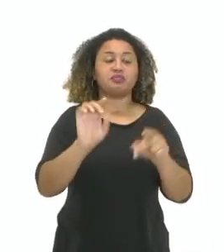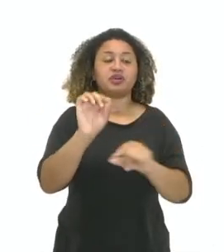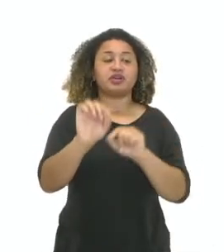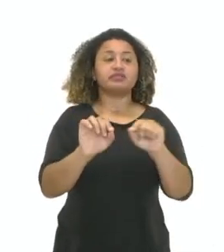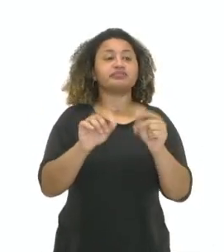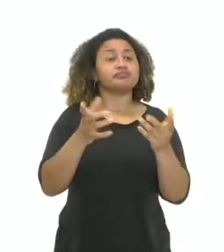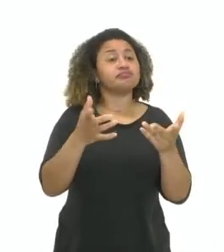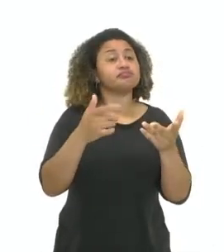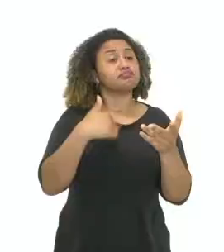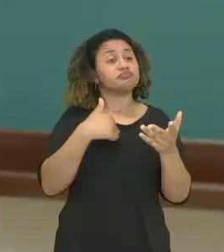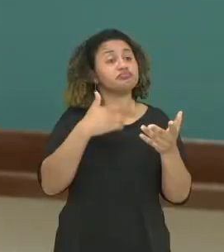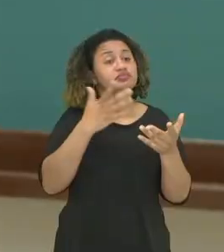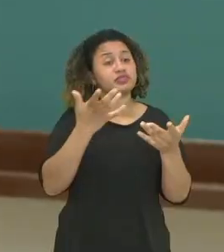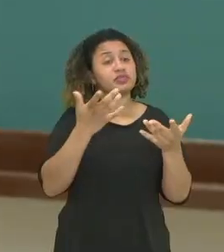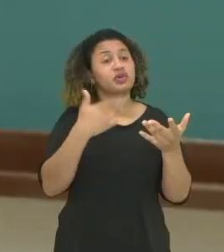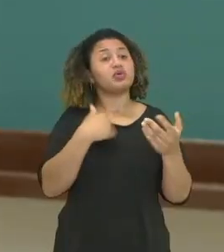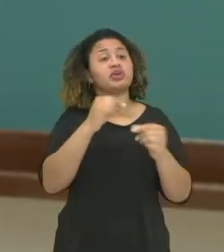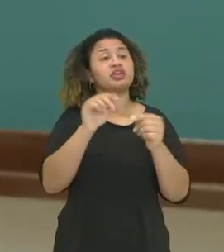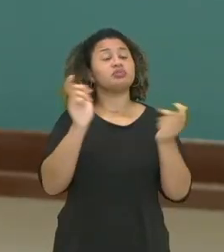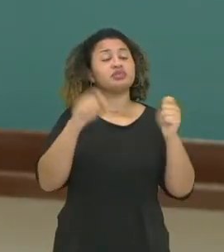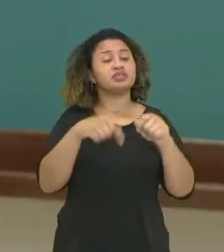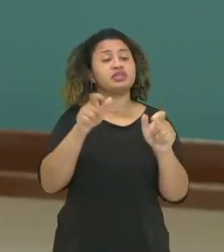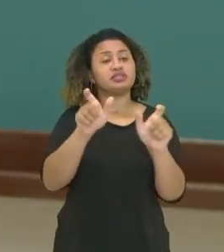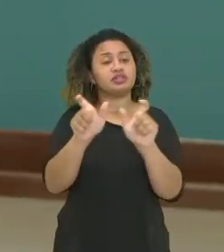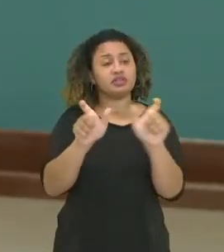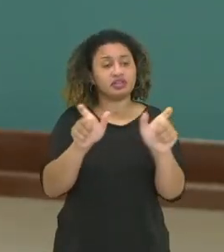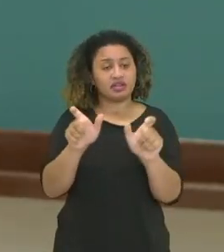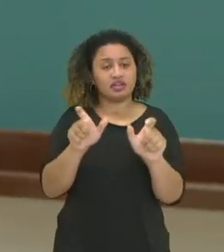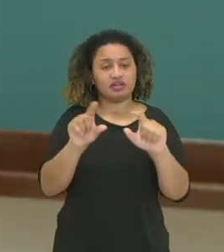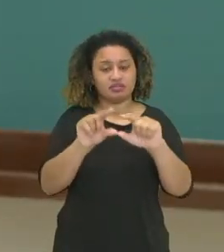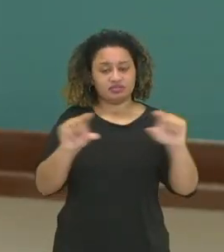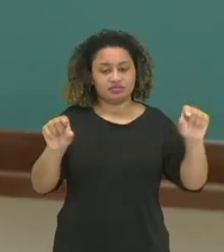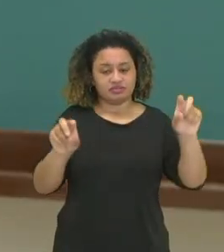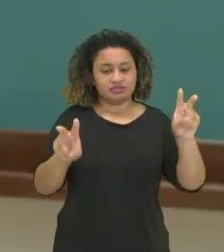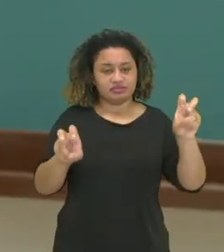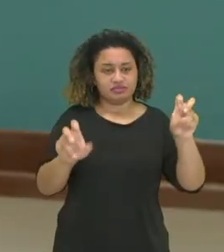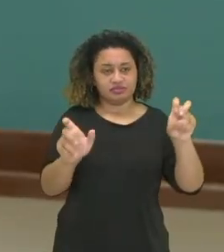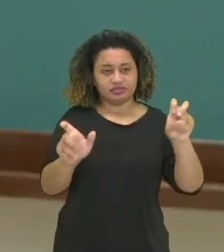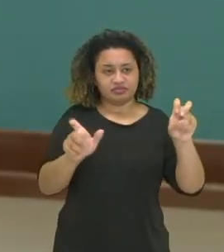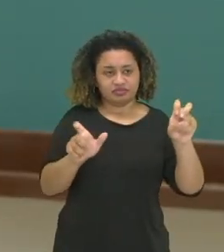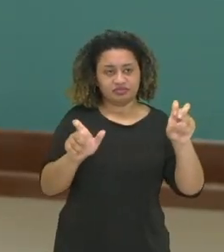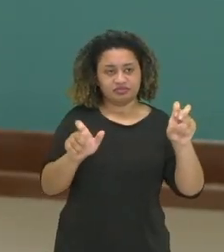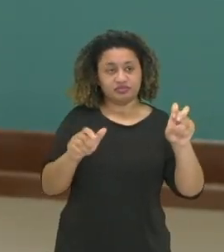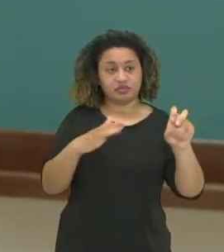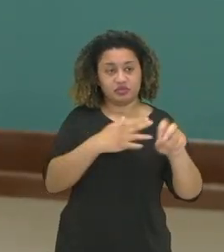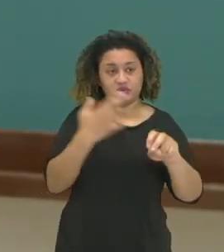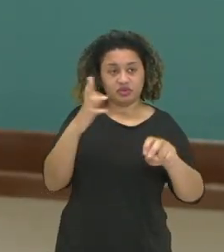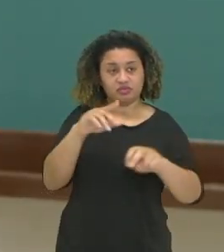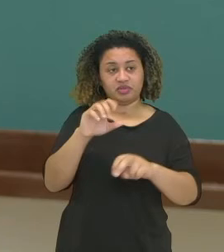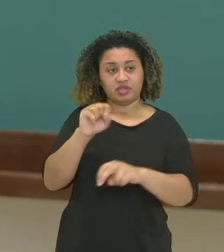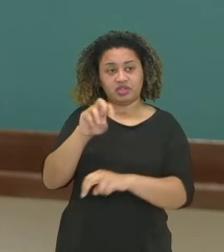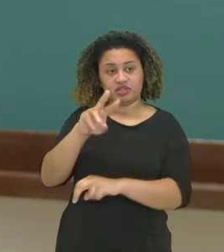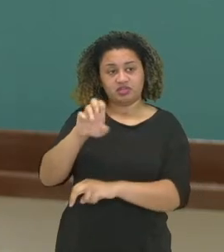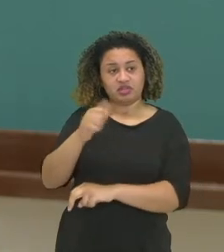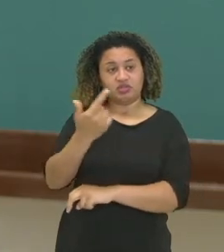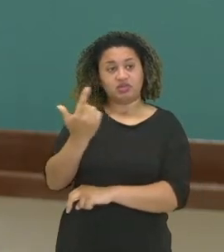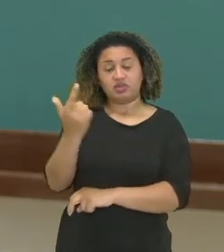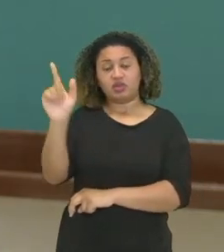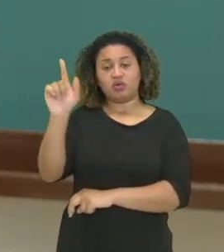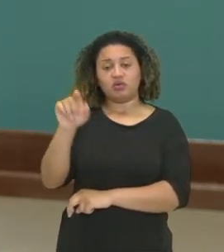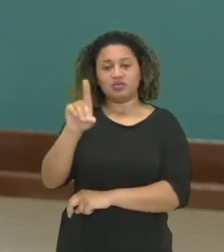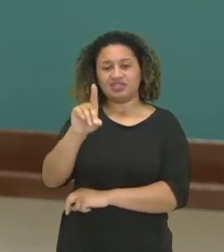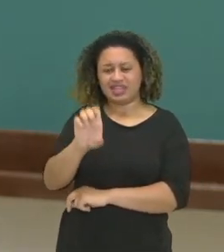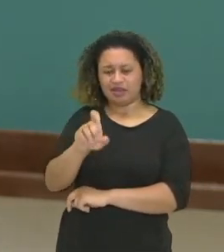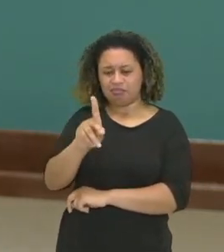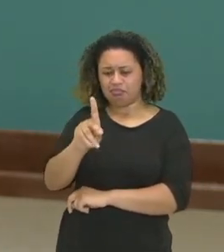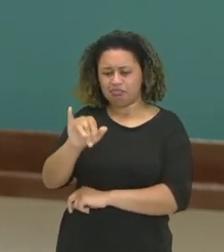possível inferir sobre as palavras destacadas. Então está aqui o excerto, entre aspas, né? O meu nome é Severino, não tenho outro de pia. O que é